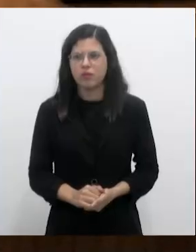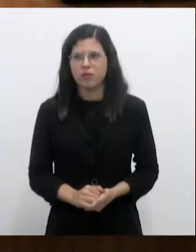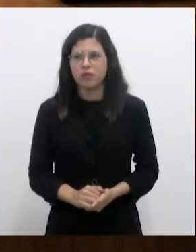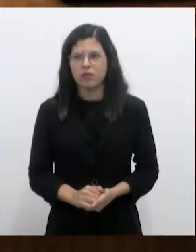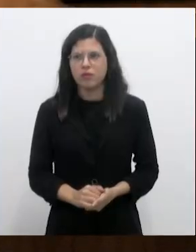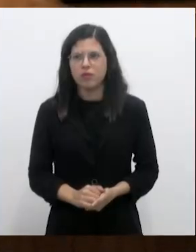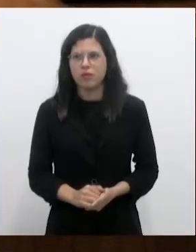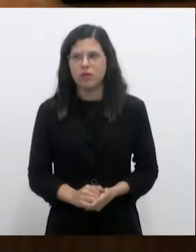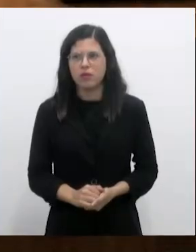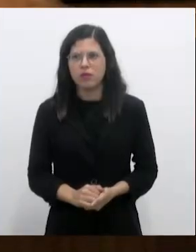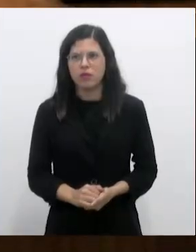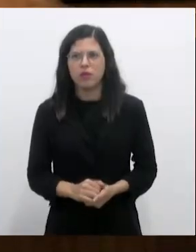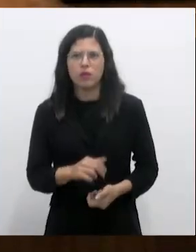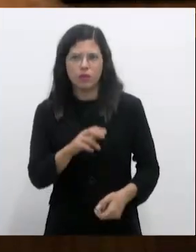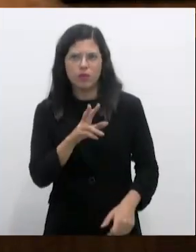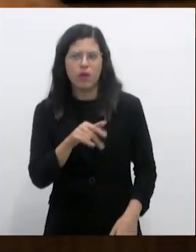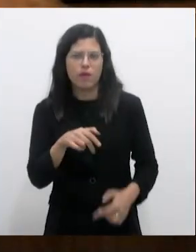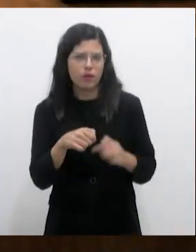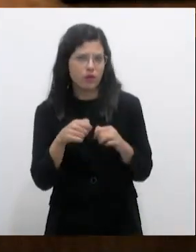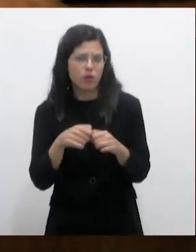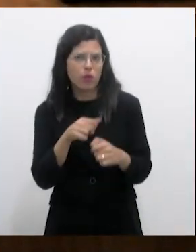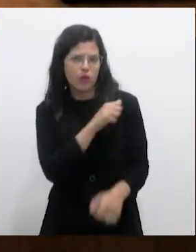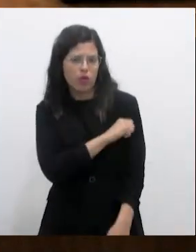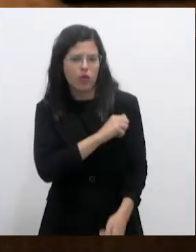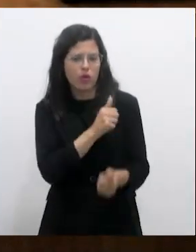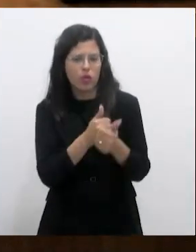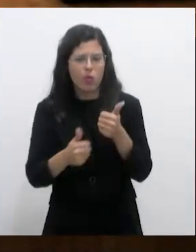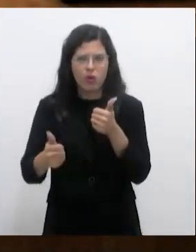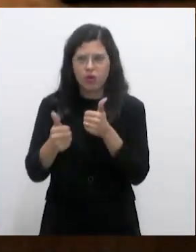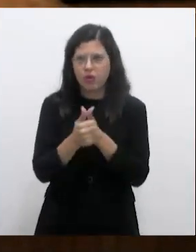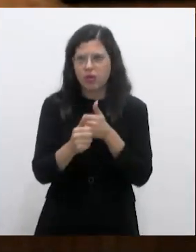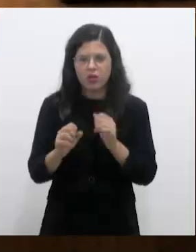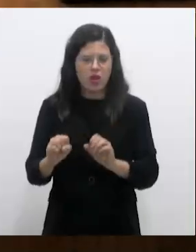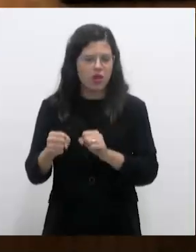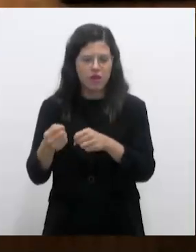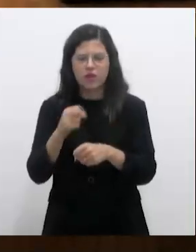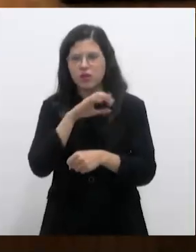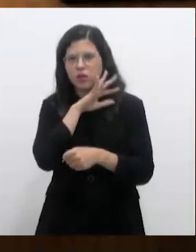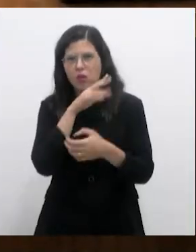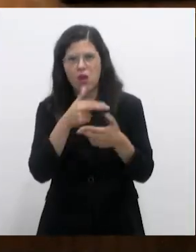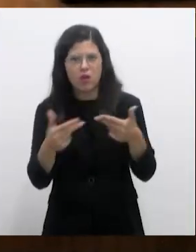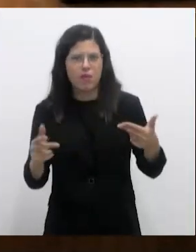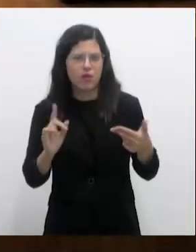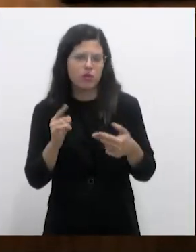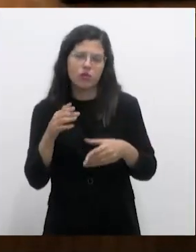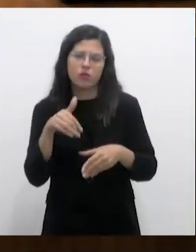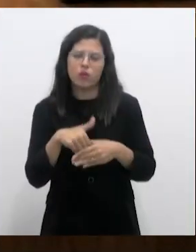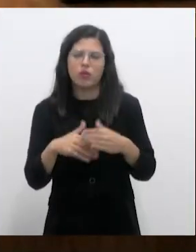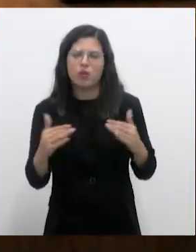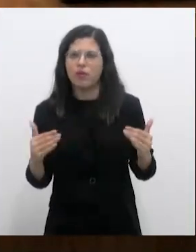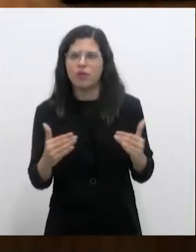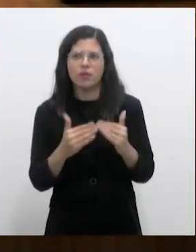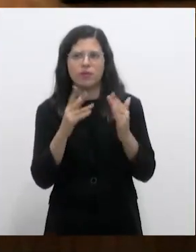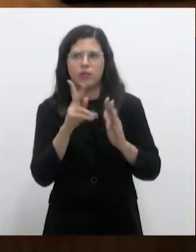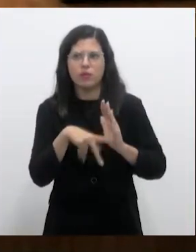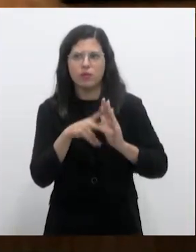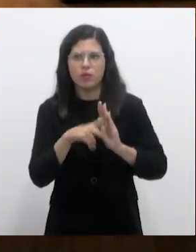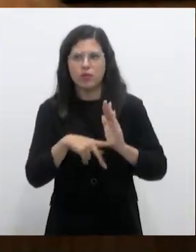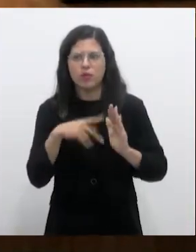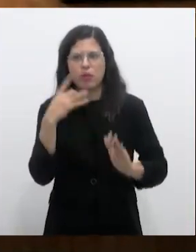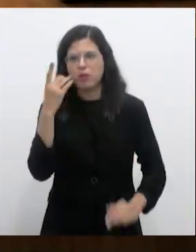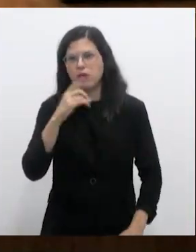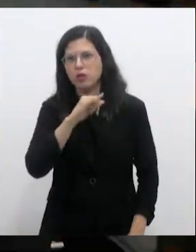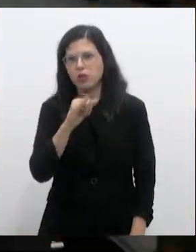presidente, o Rio na vanguarda da defesa animal. Então, era isso, votamos favoravelmente ao projeto do Jorge Felipe